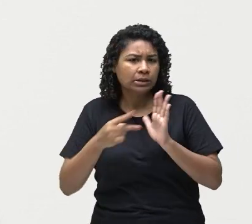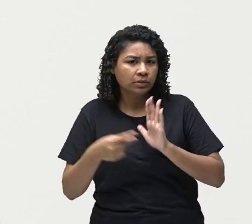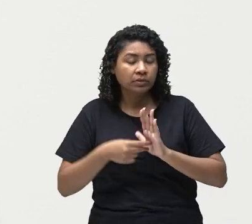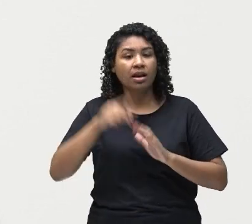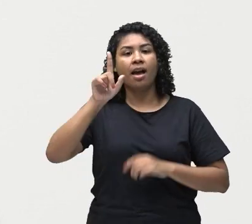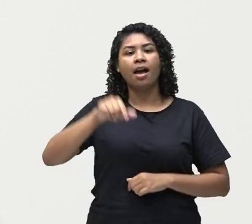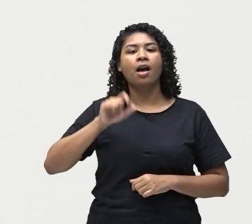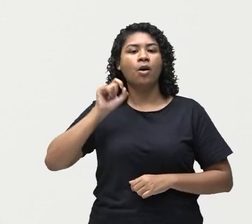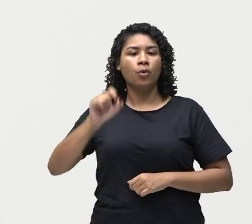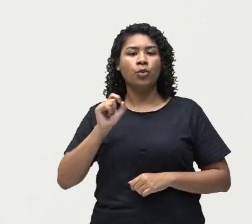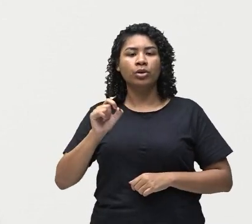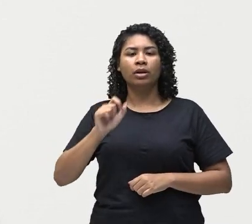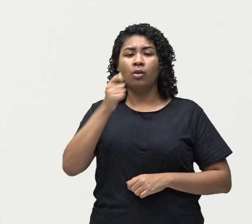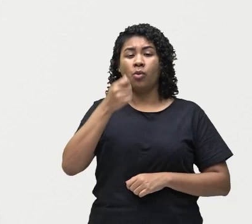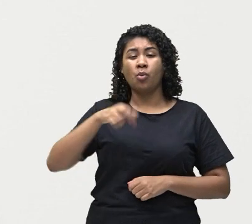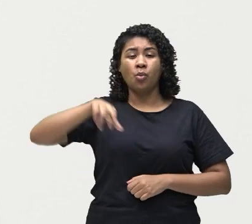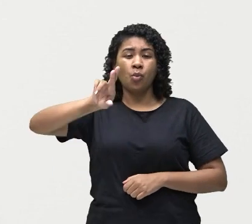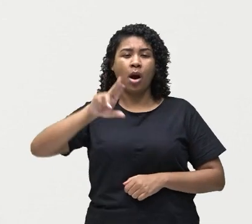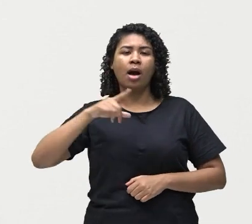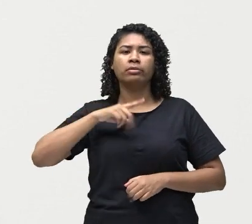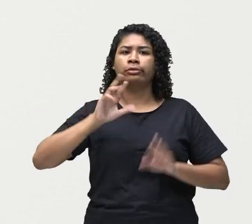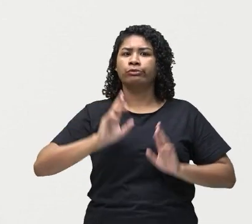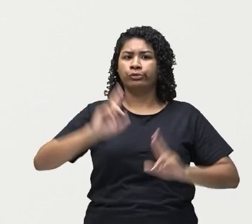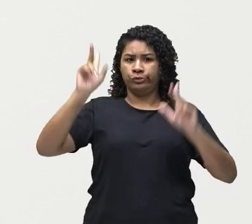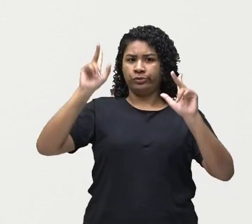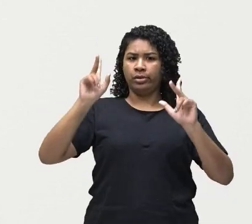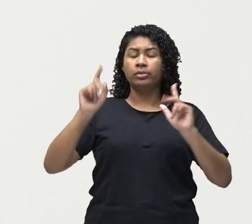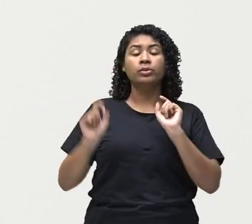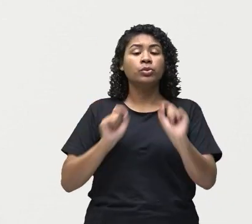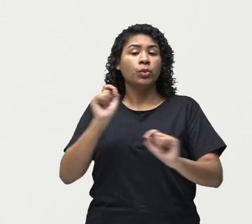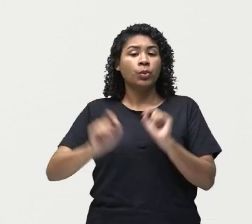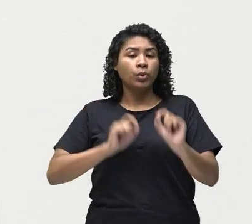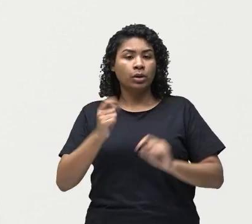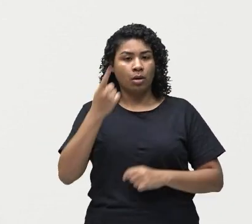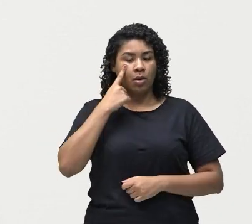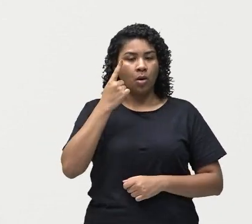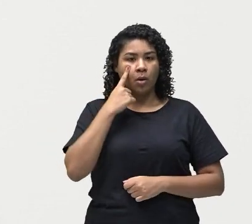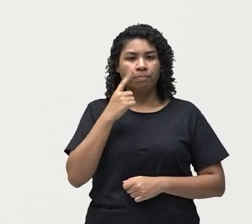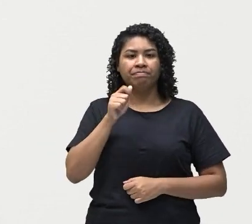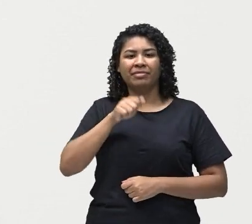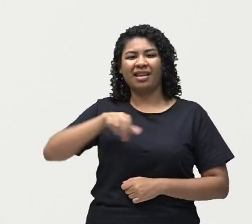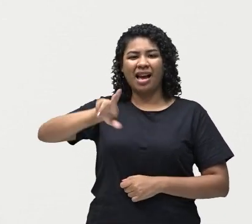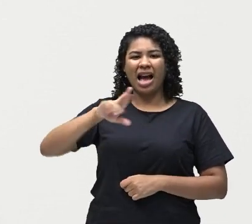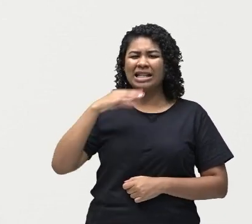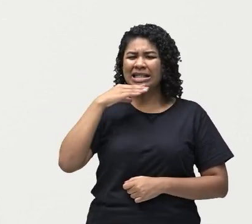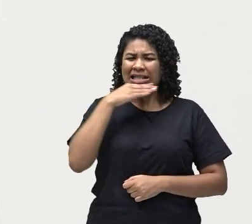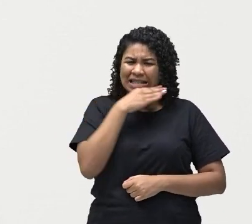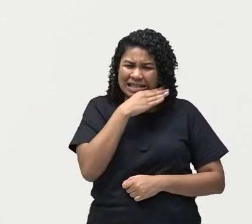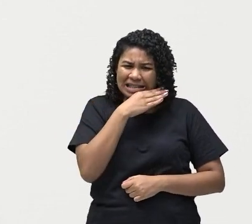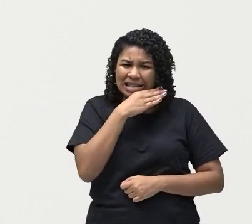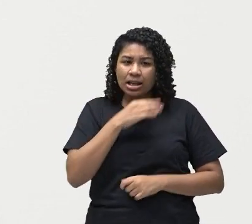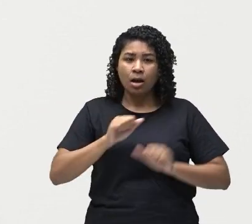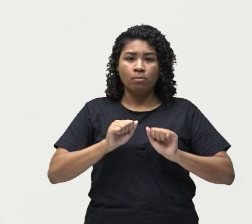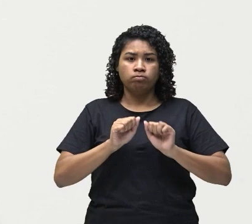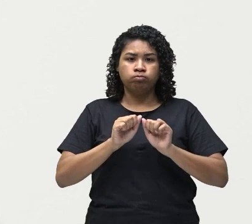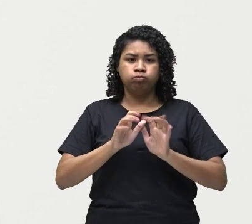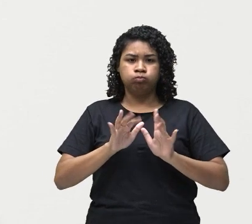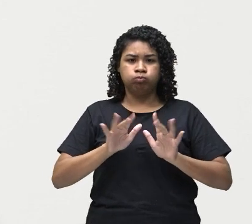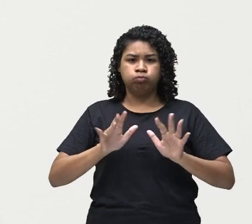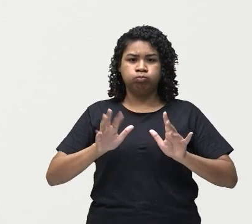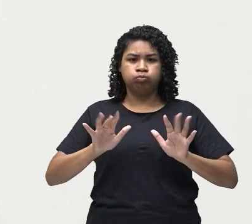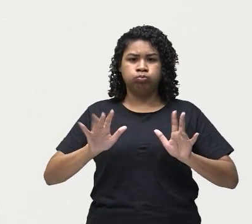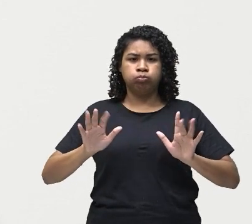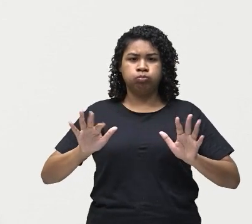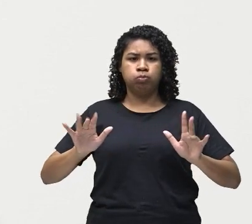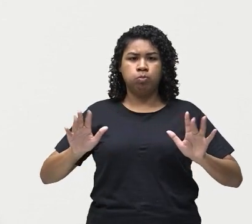densidade do ar quando o ar é aquecido o ar quente aqui ó ele se expande e